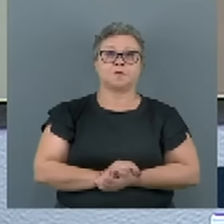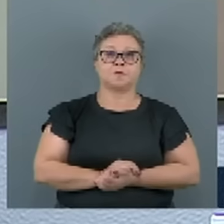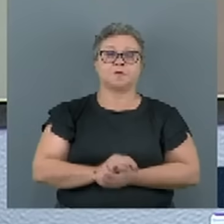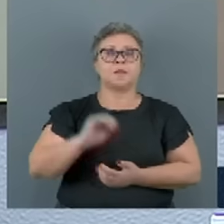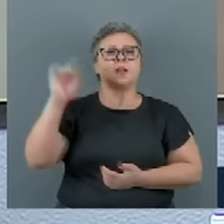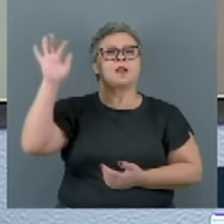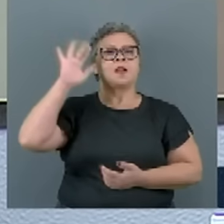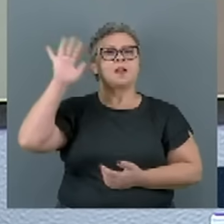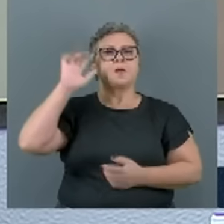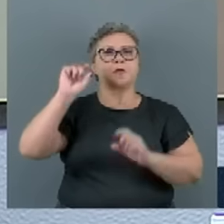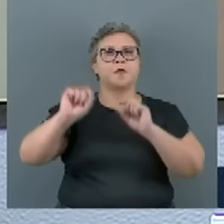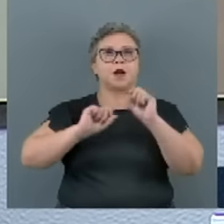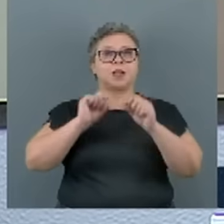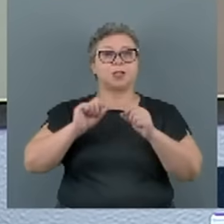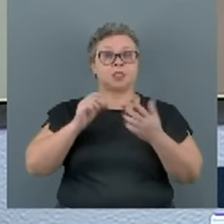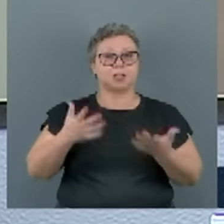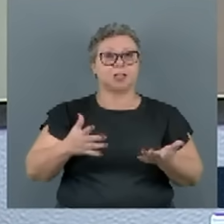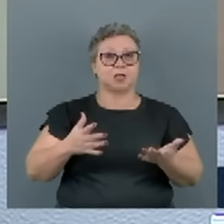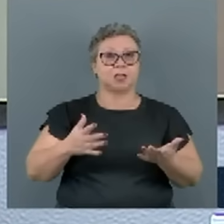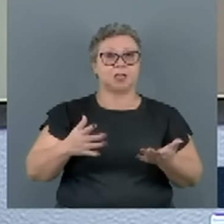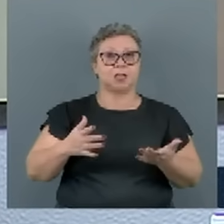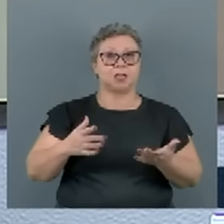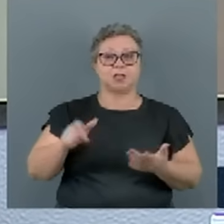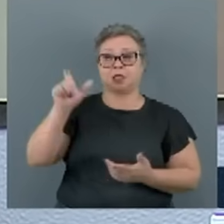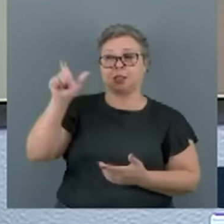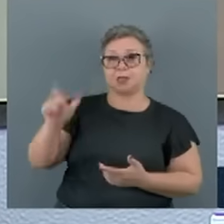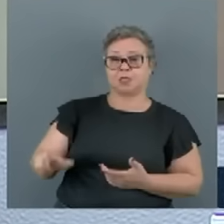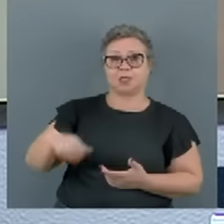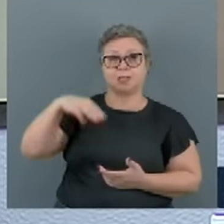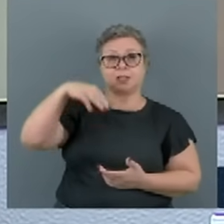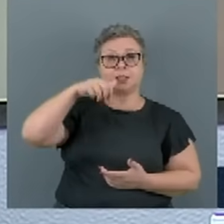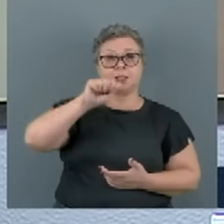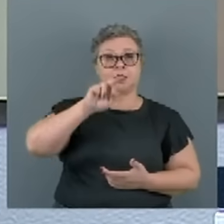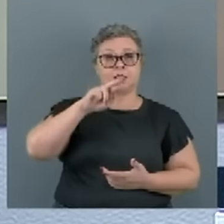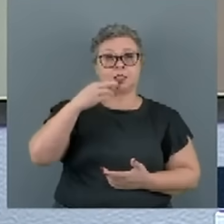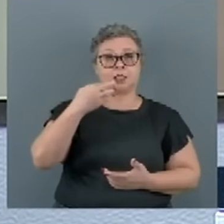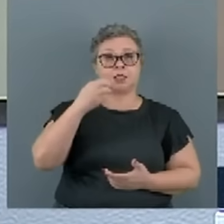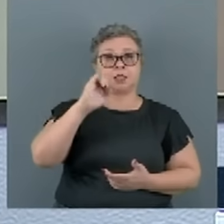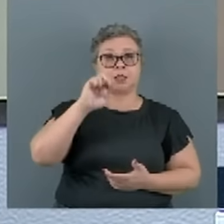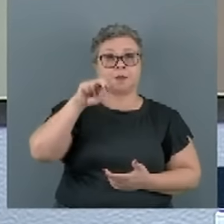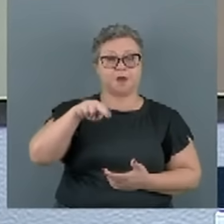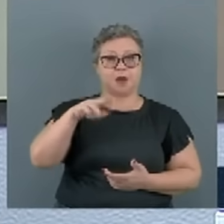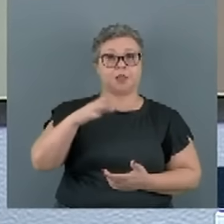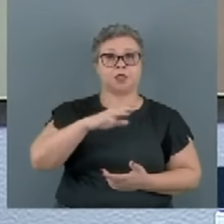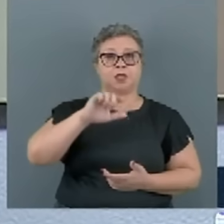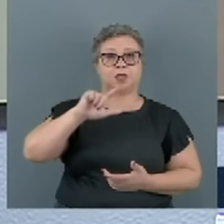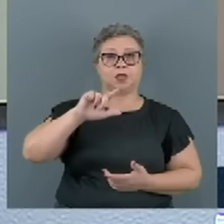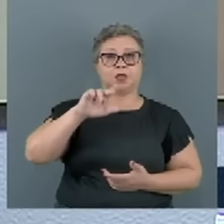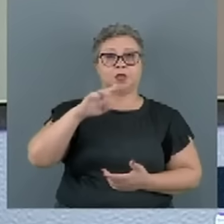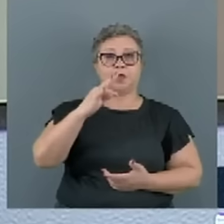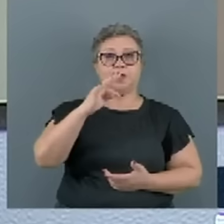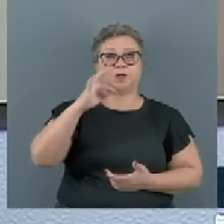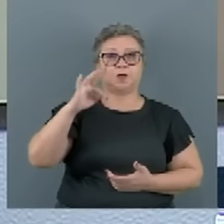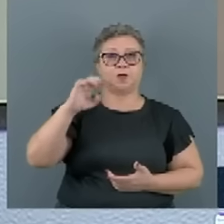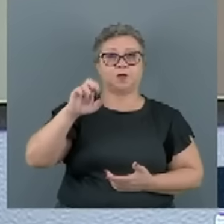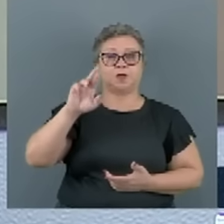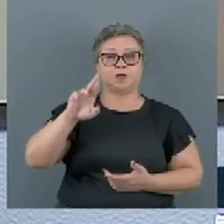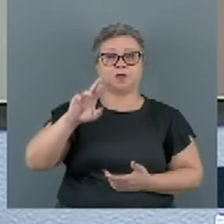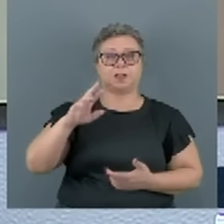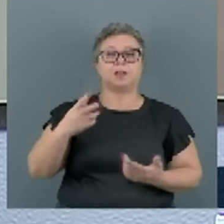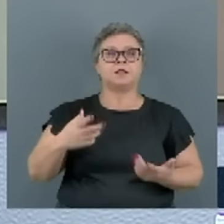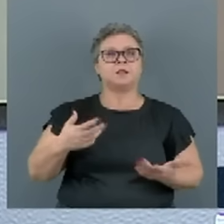Imagine se Martin Luther King tivesse pensado assim. Vale a pena lutar